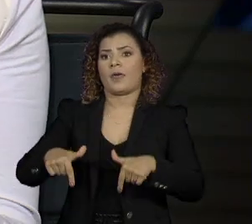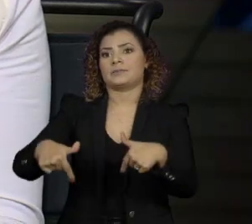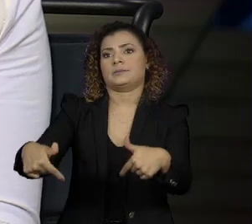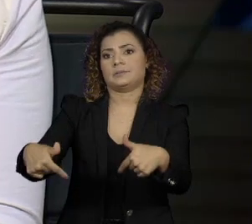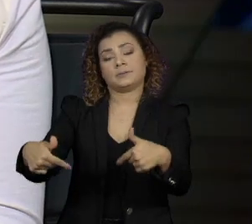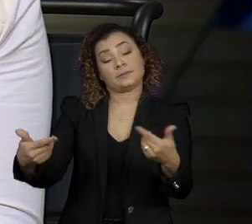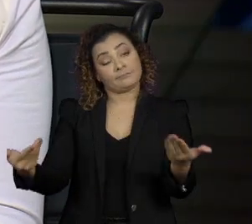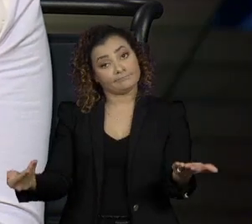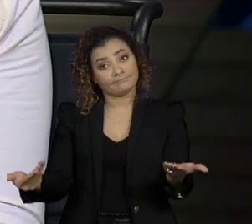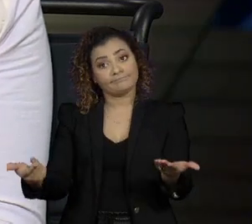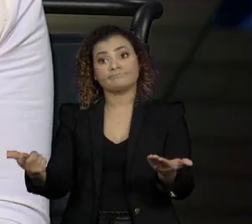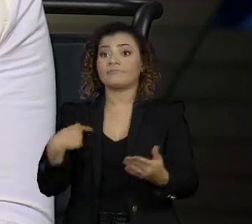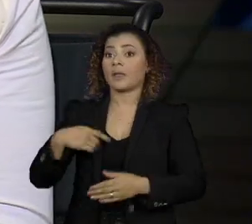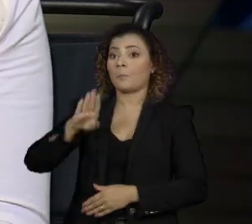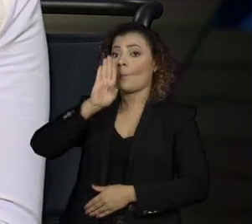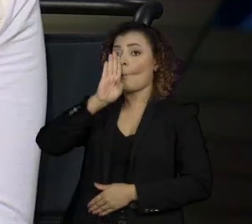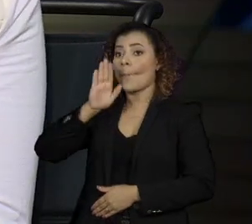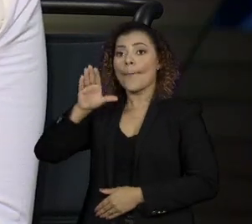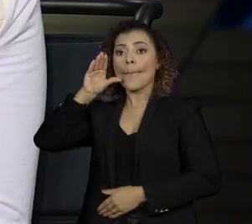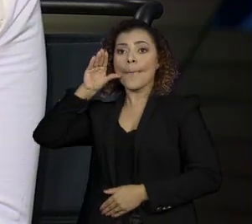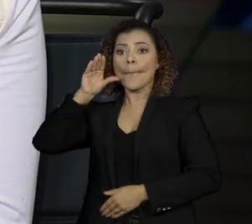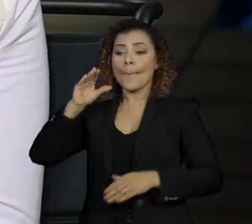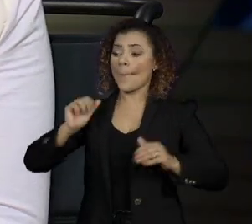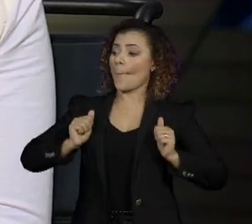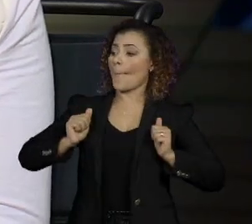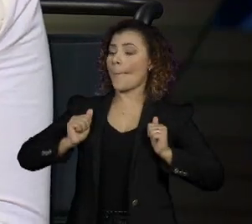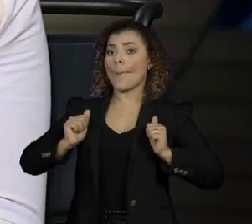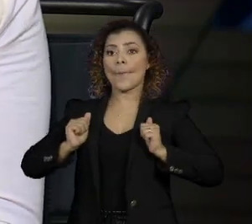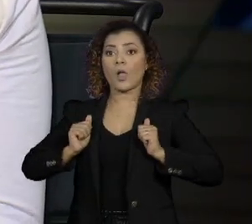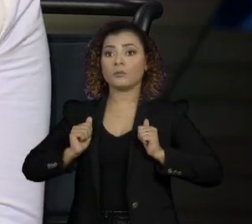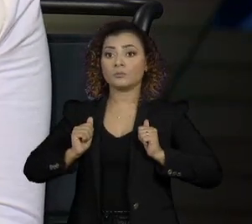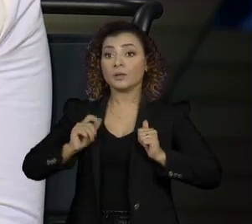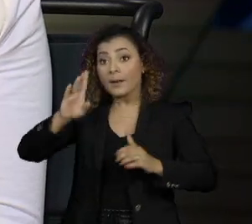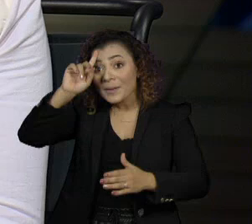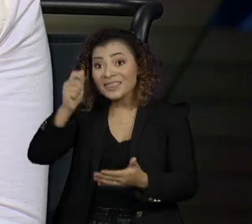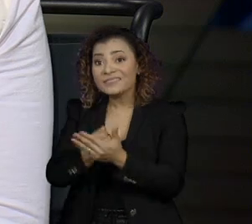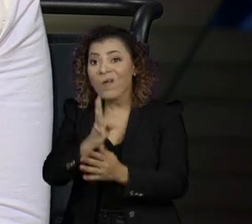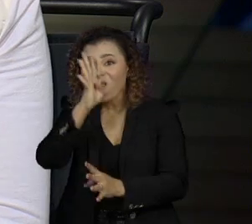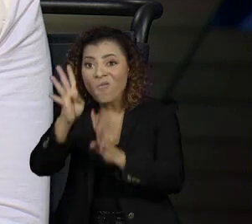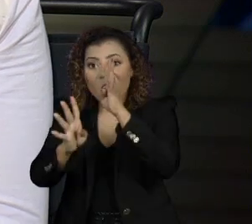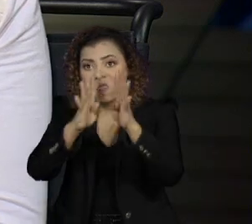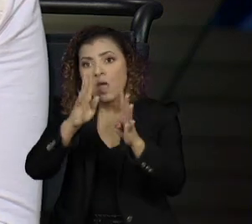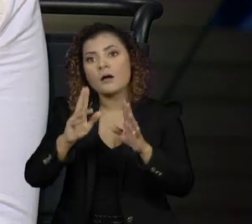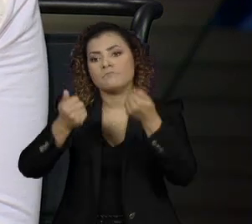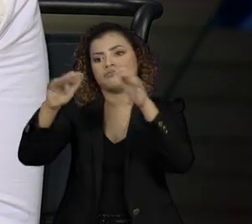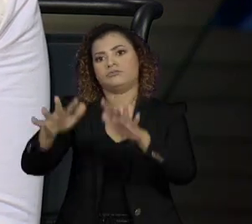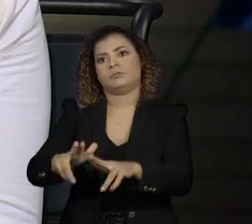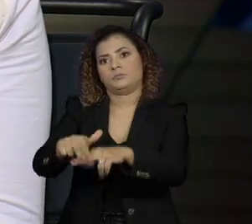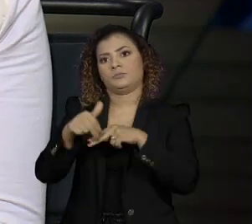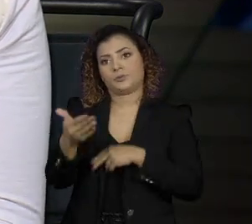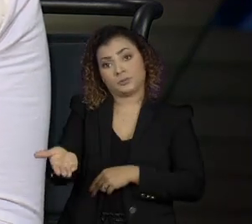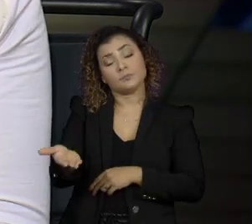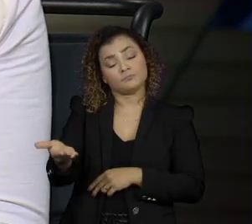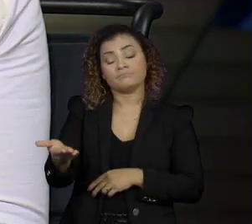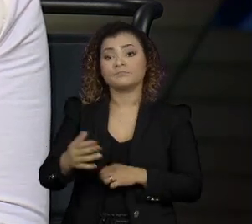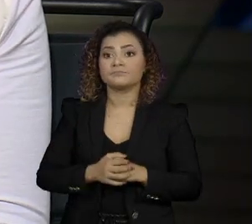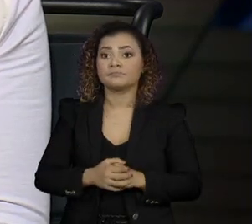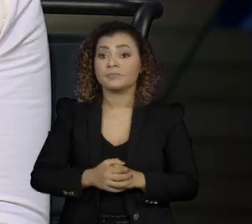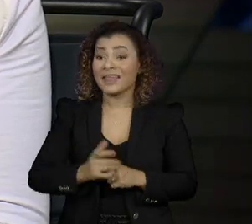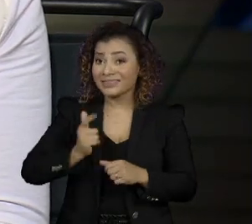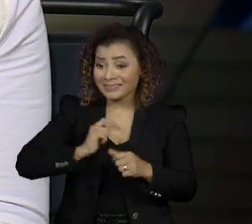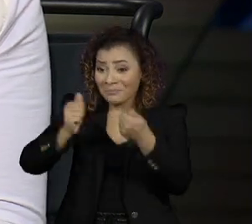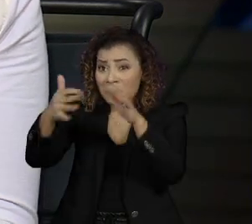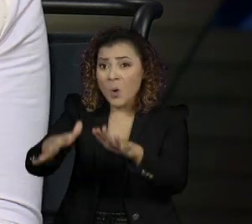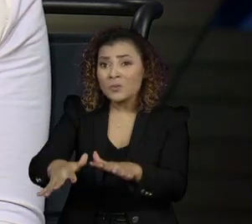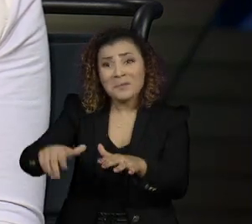só com várias omissões, mas também com decisões deliberadas, nos levou a essa tragédia. E essa tragédia ela tem contornos ainda